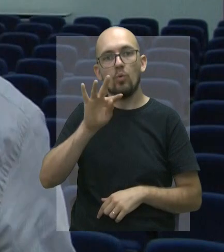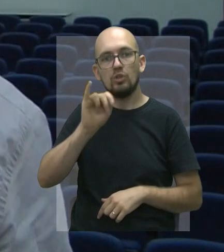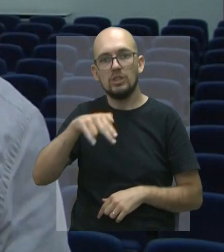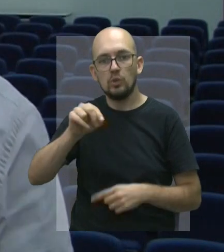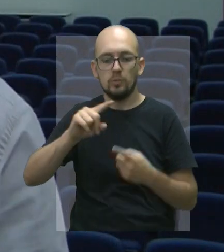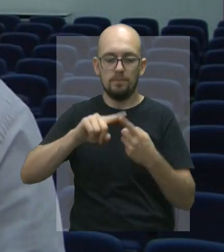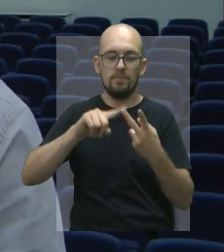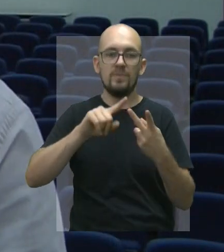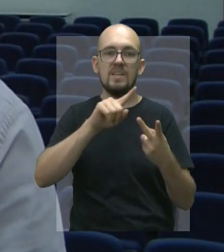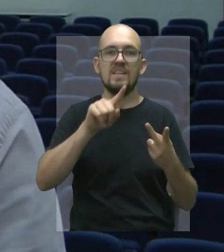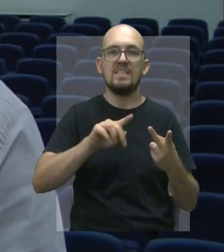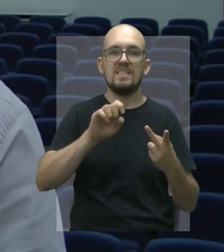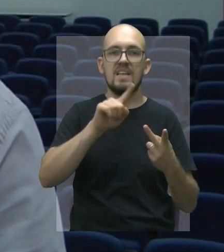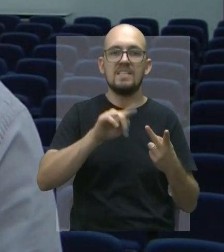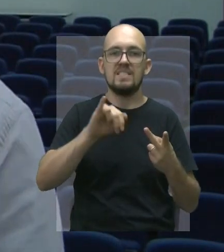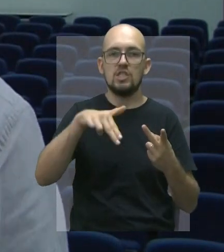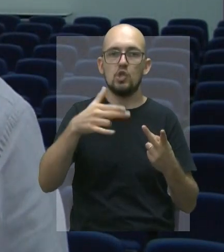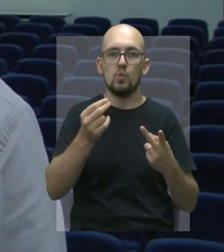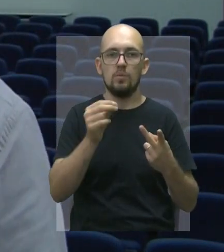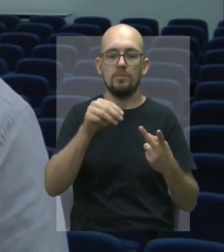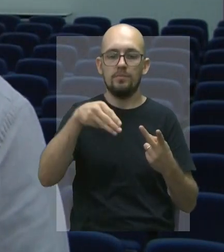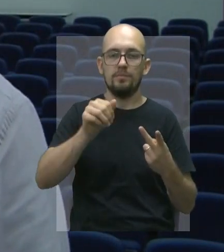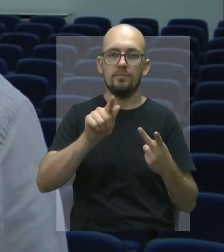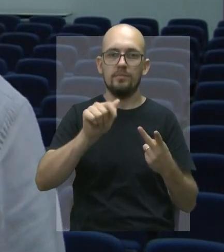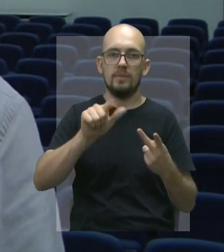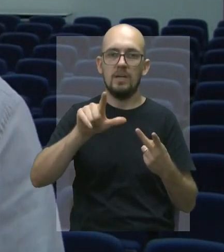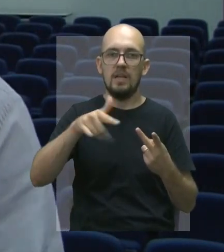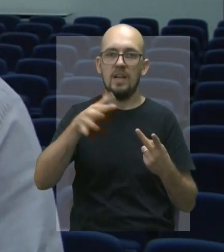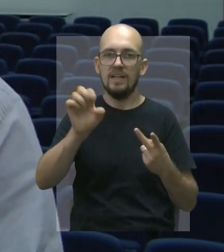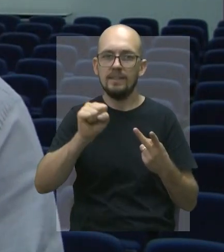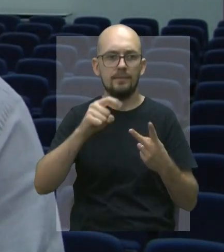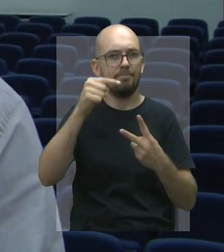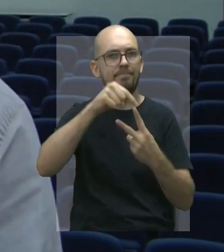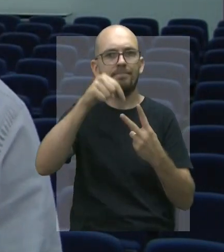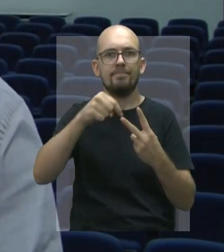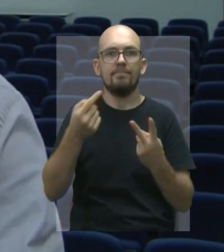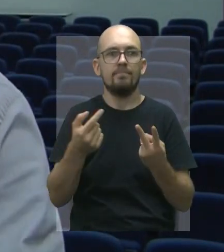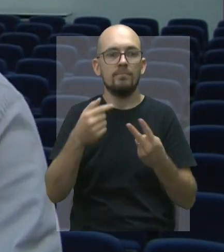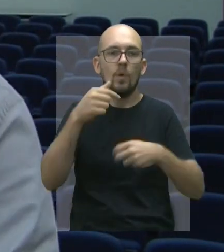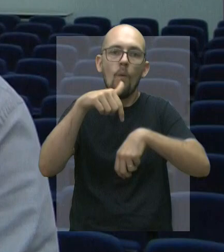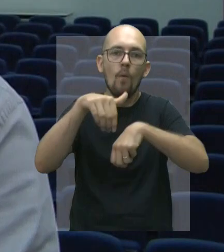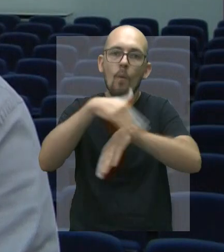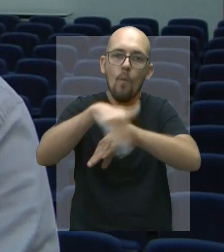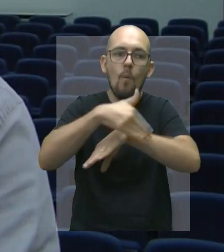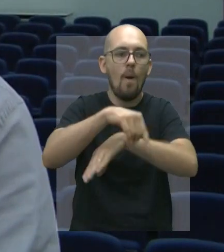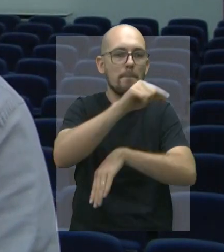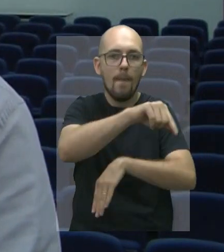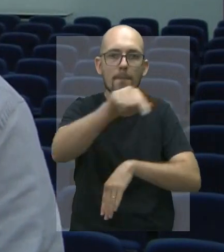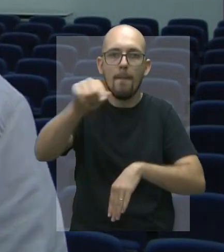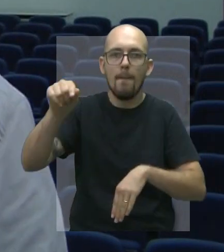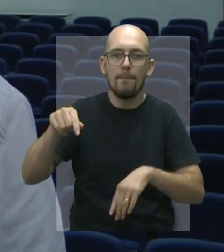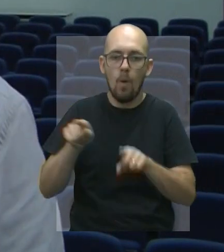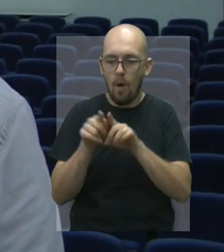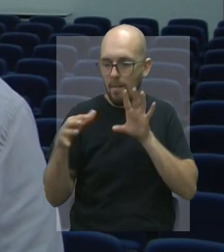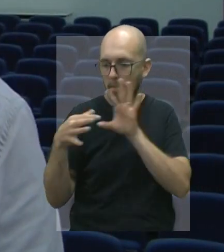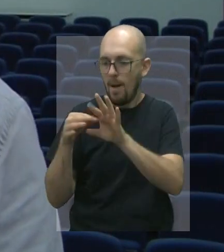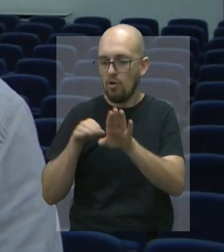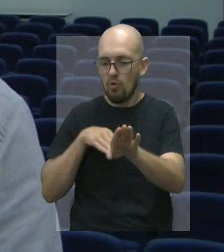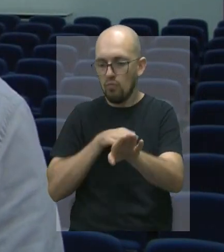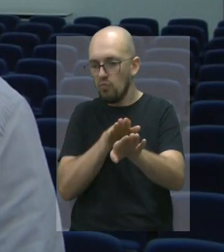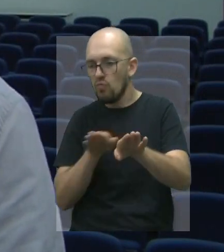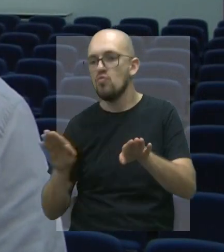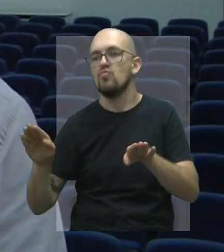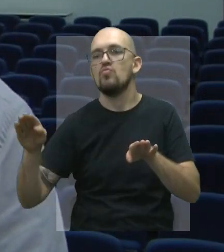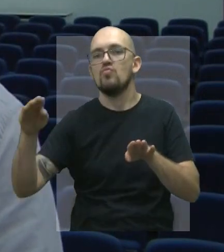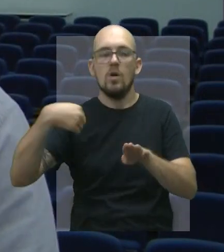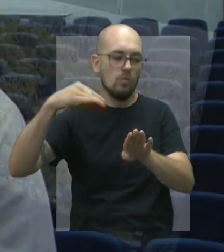Zezinho Magalhães, por exemplo, cumpre esse papel perfeitamente. Então são ruas e avenidas interligadas que vão permitir que as pessoas